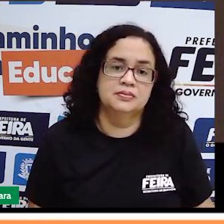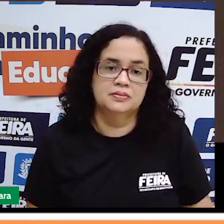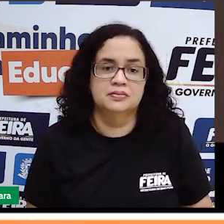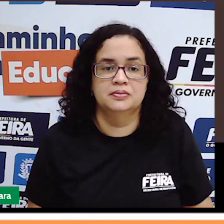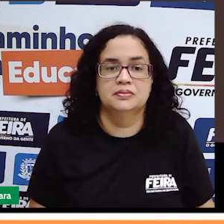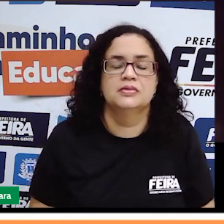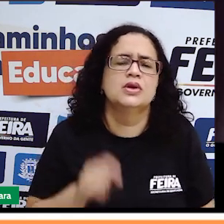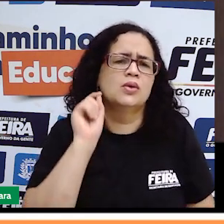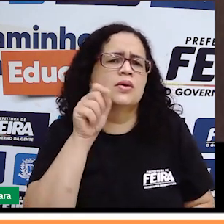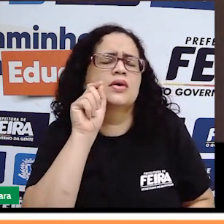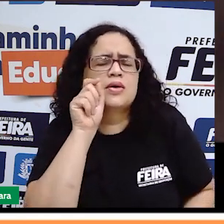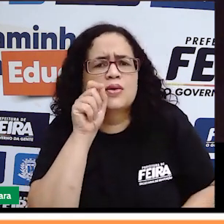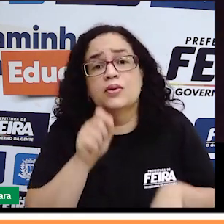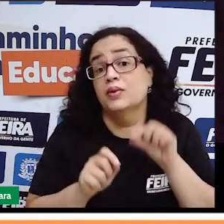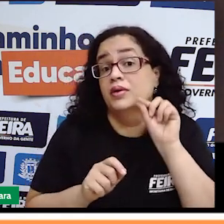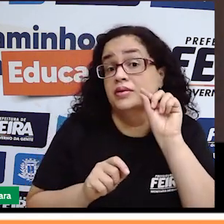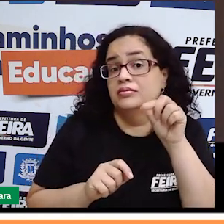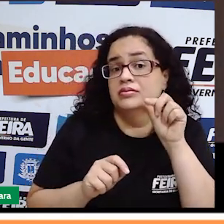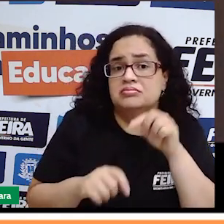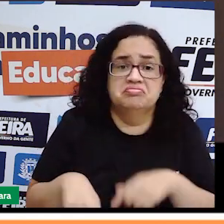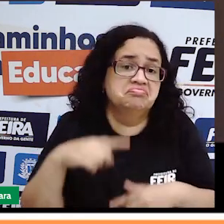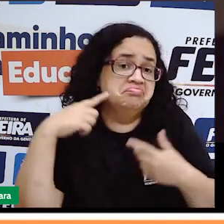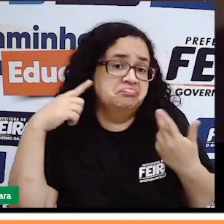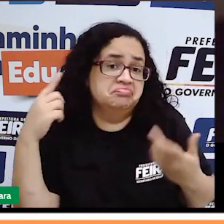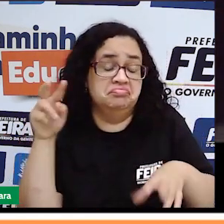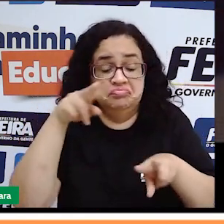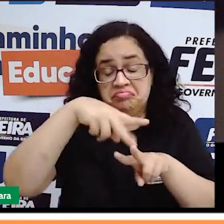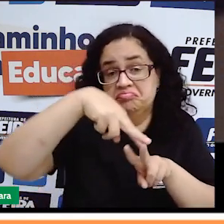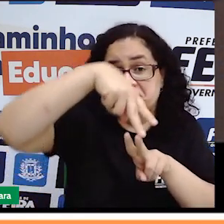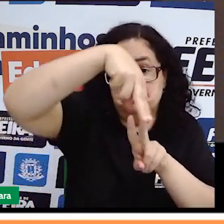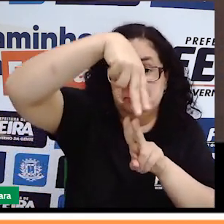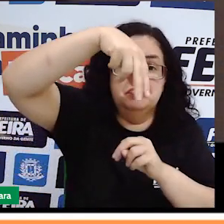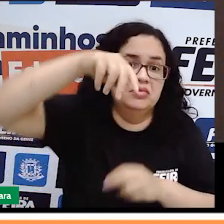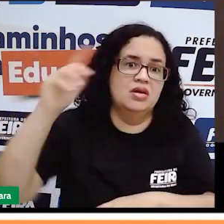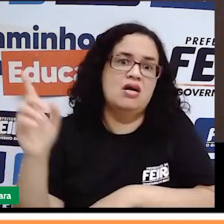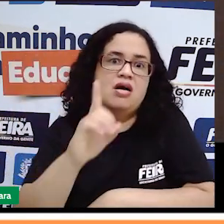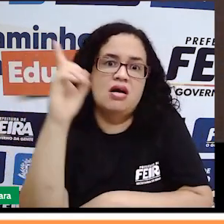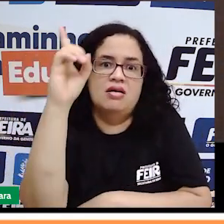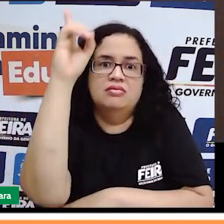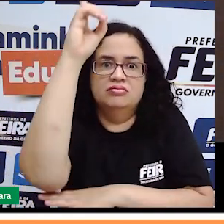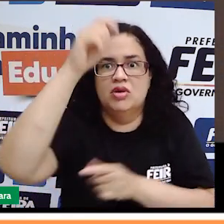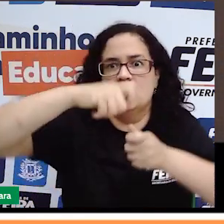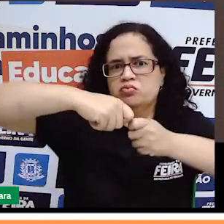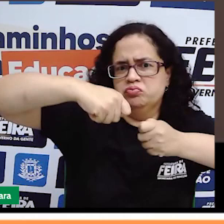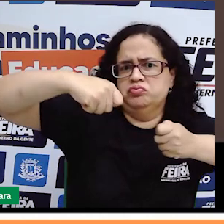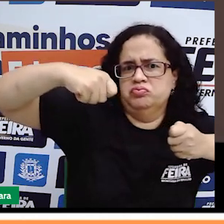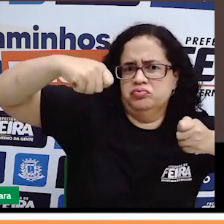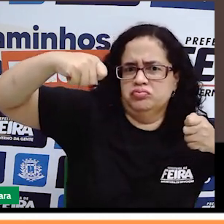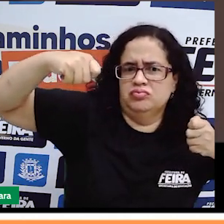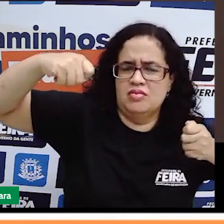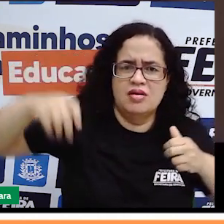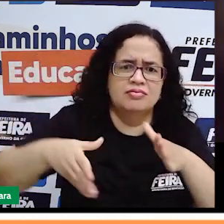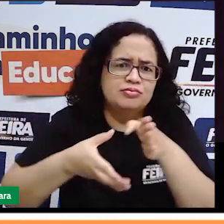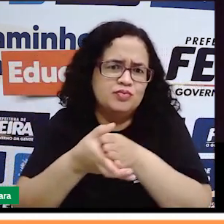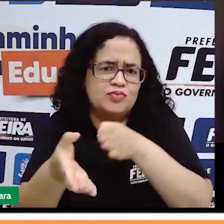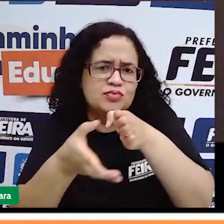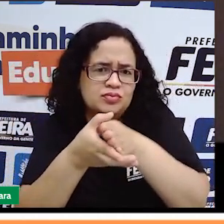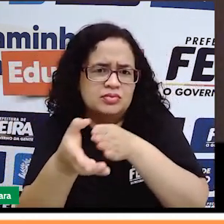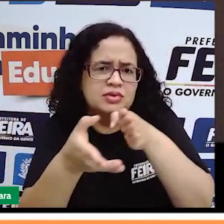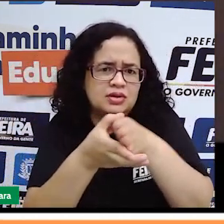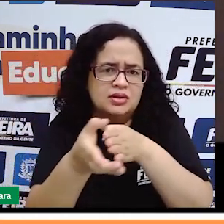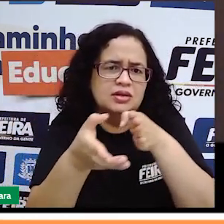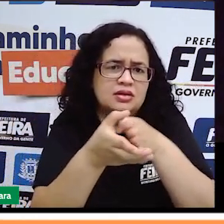O que é o que é? Não desgruda do seu pé. Cresce, engorda, estica. Vou te dar mais uma dica. Não tem cheiro